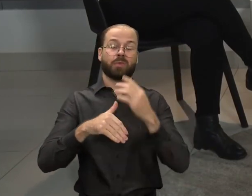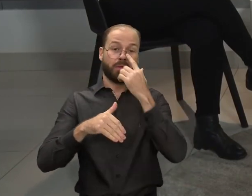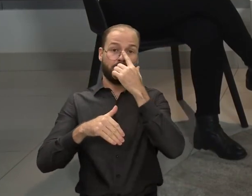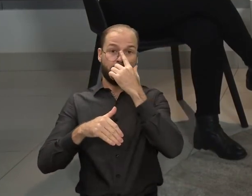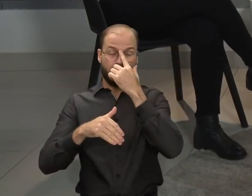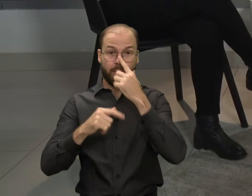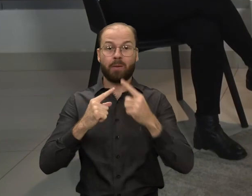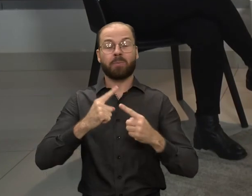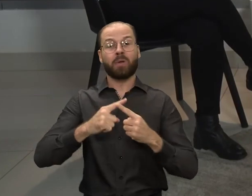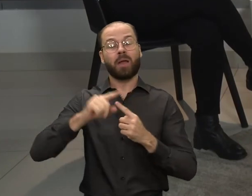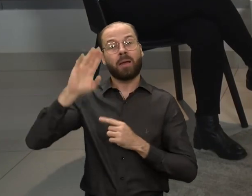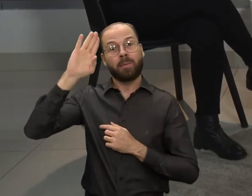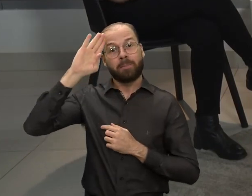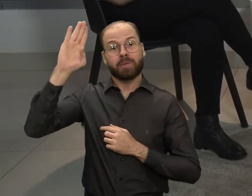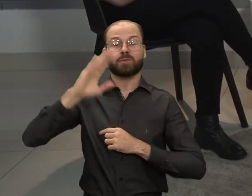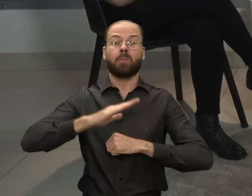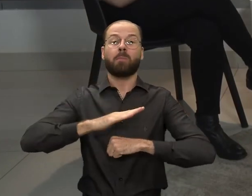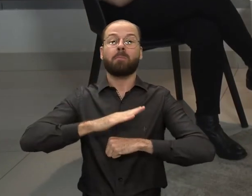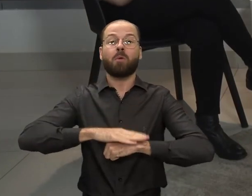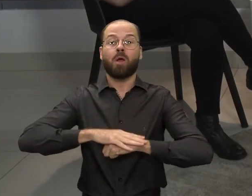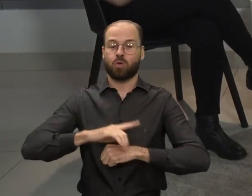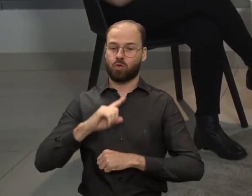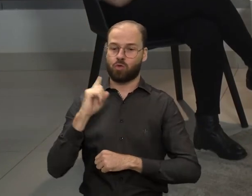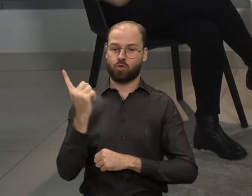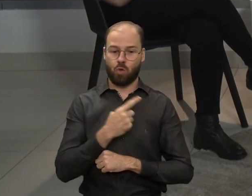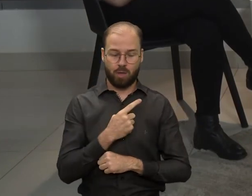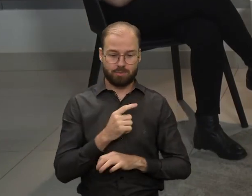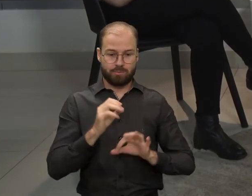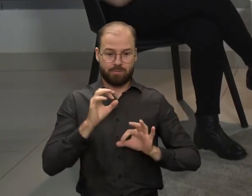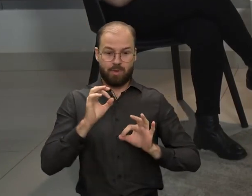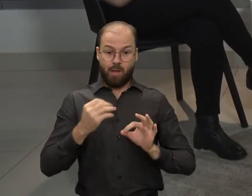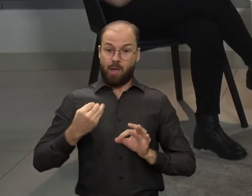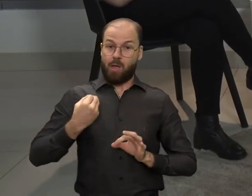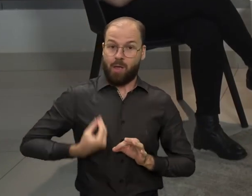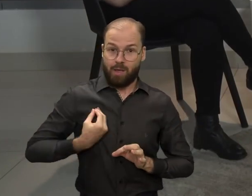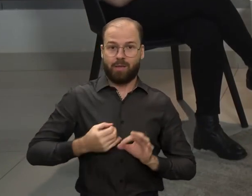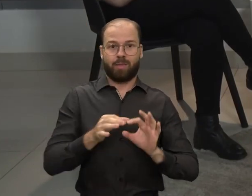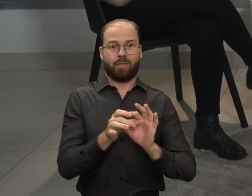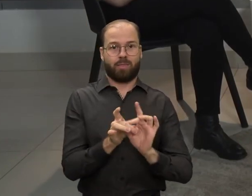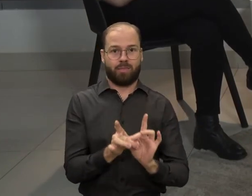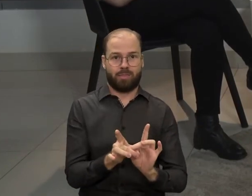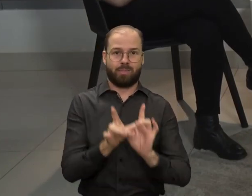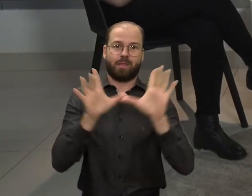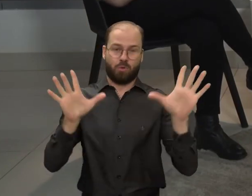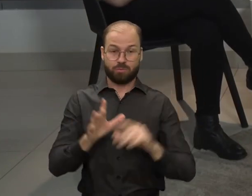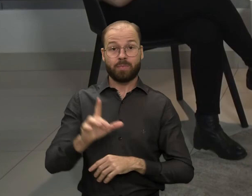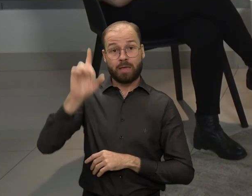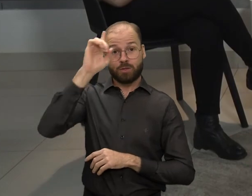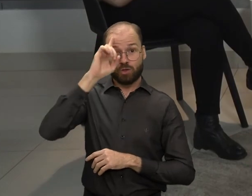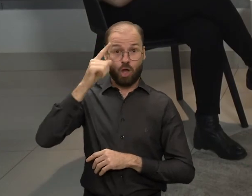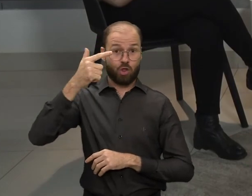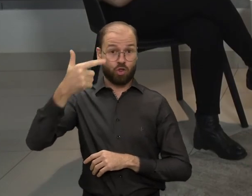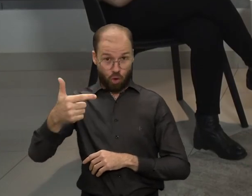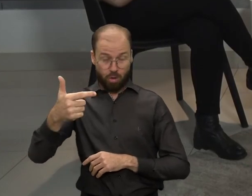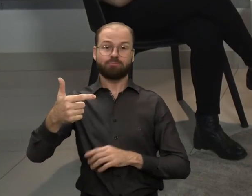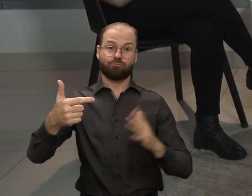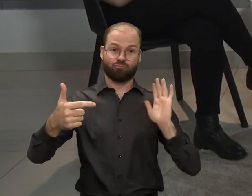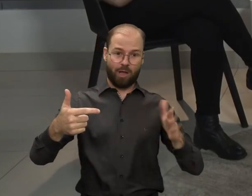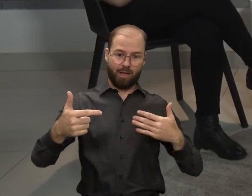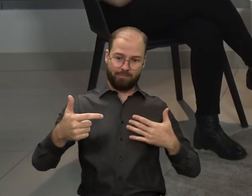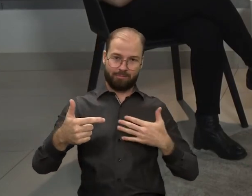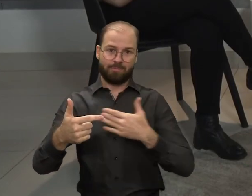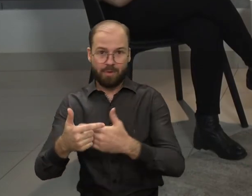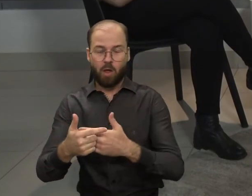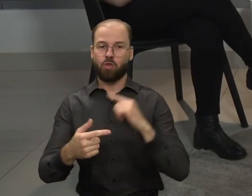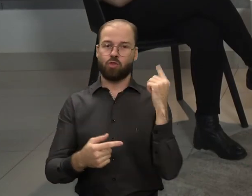esse é o principal momento em que a gente exerce a nossa democracia. Então, o dia 2 está chegando aí, é o momento da